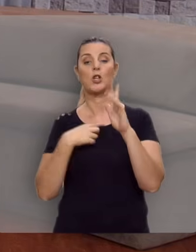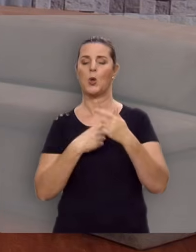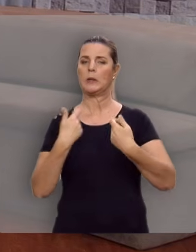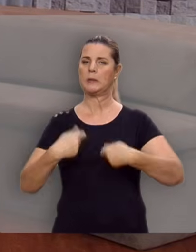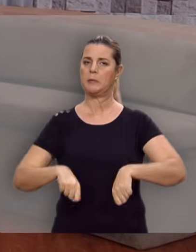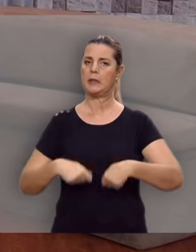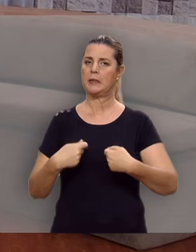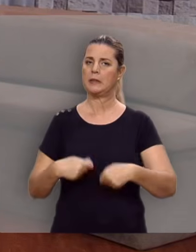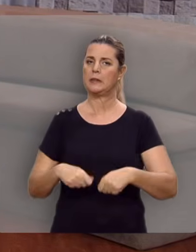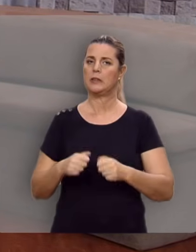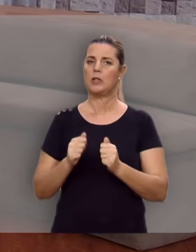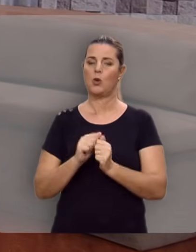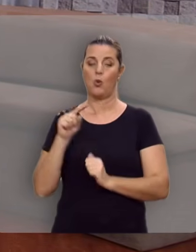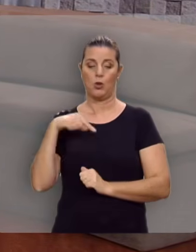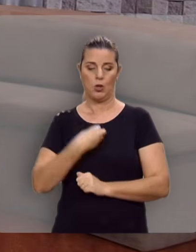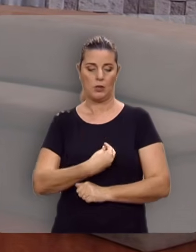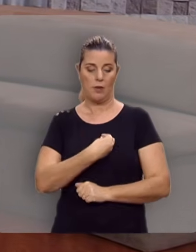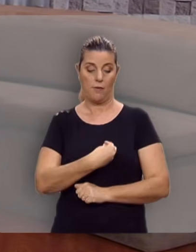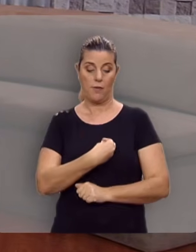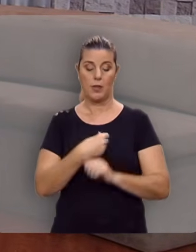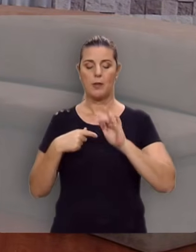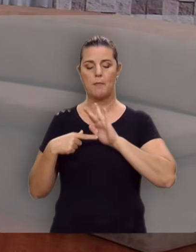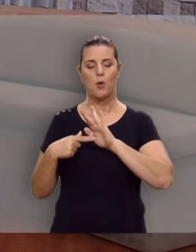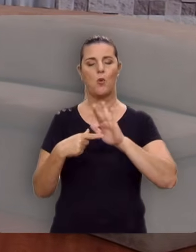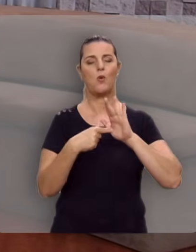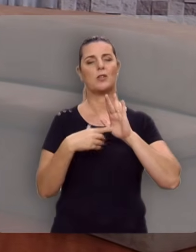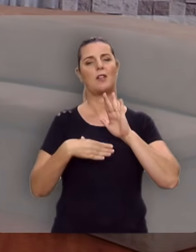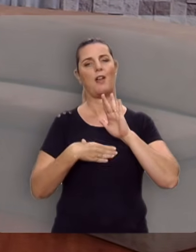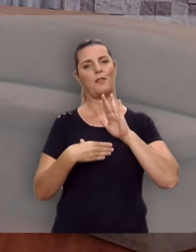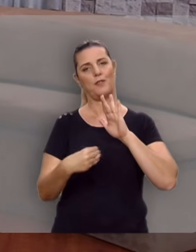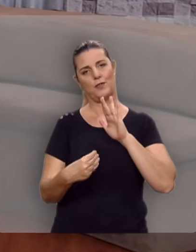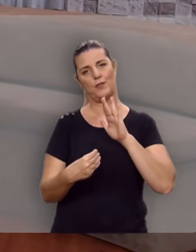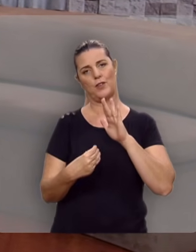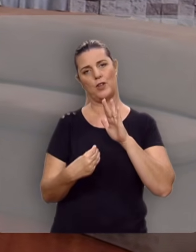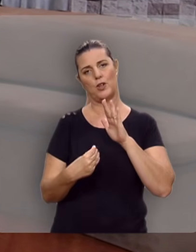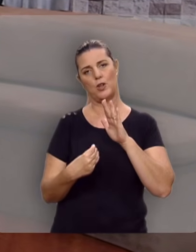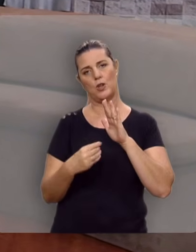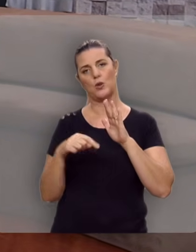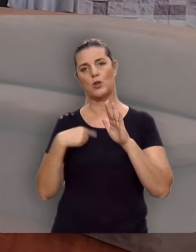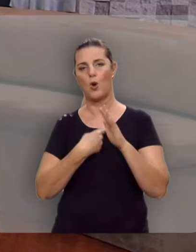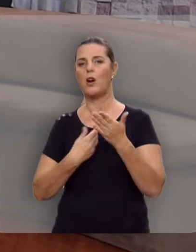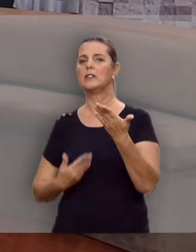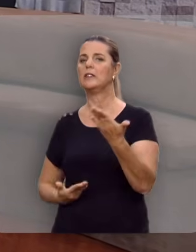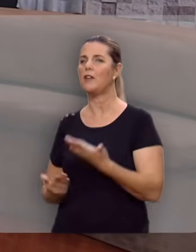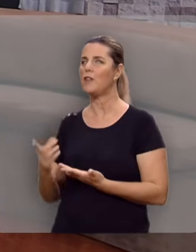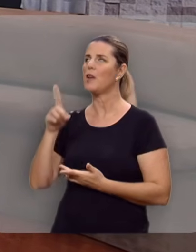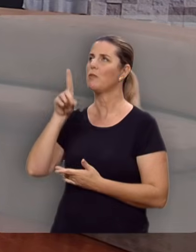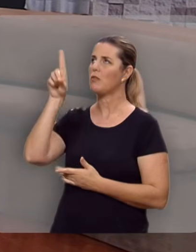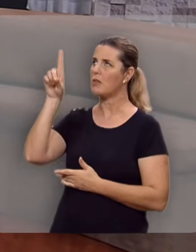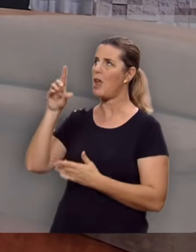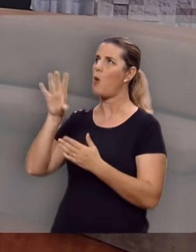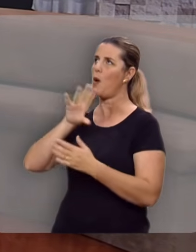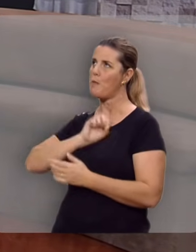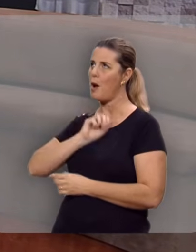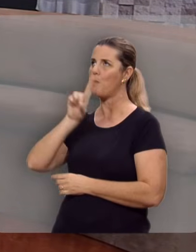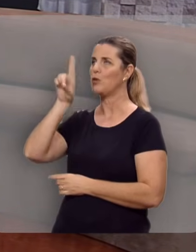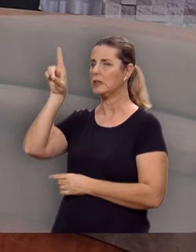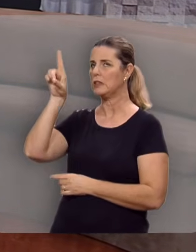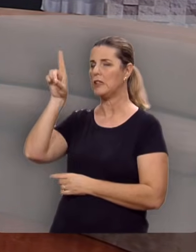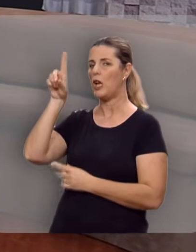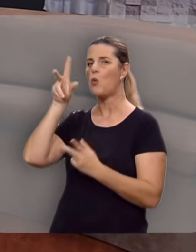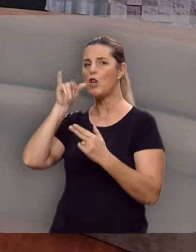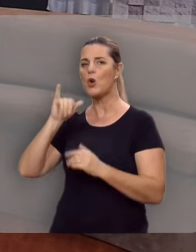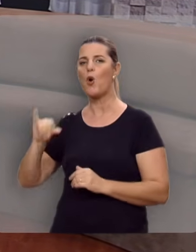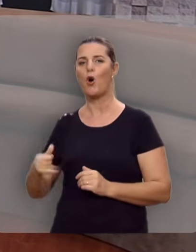E nós precisamos, com a nossa vida, demonstrar para os nossos filhos a quem servimos, a quem amamos, e assim